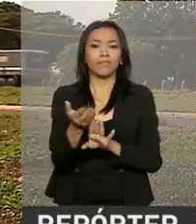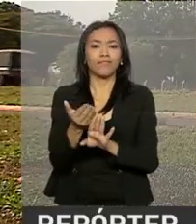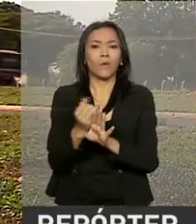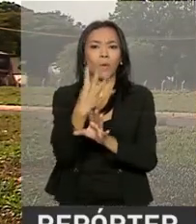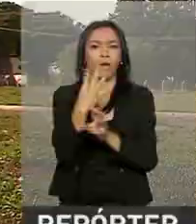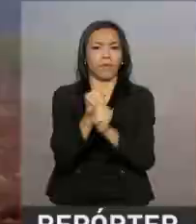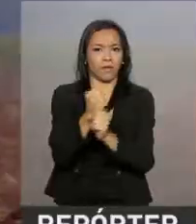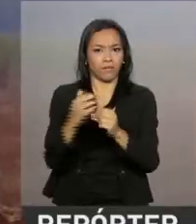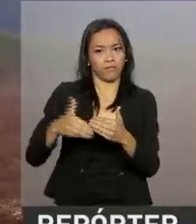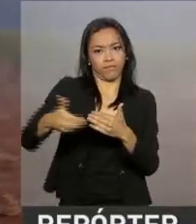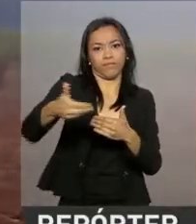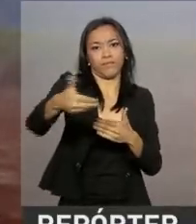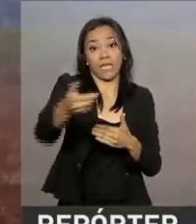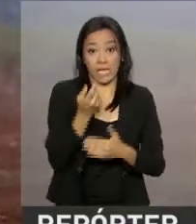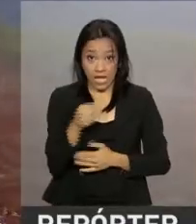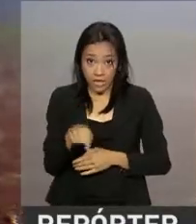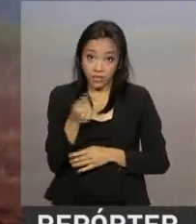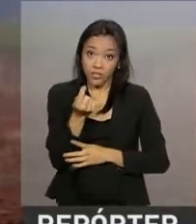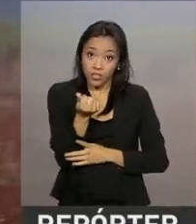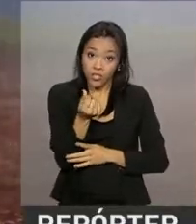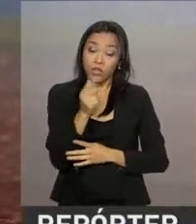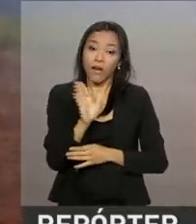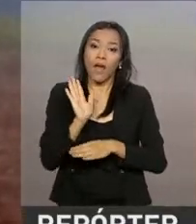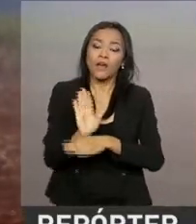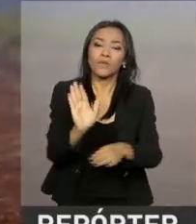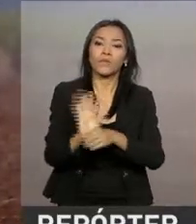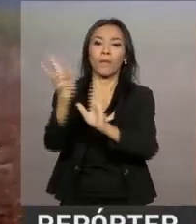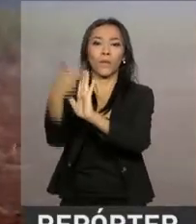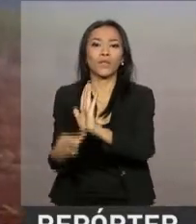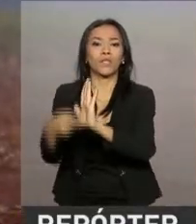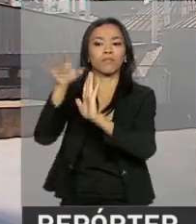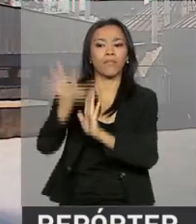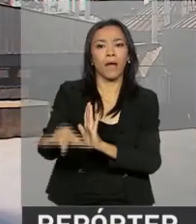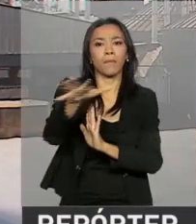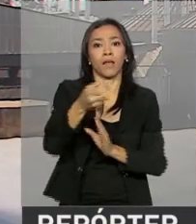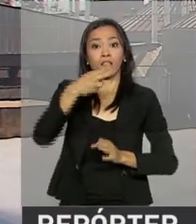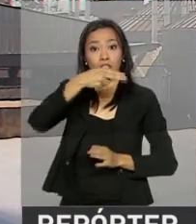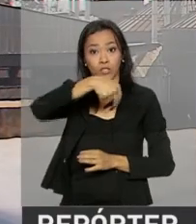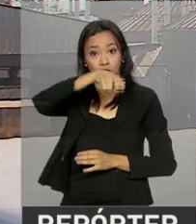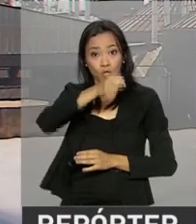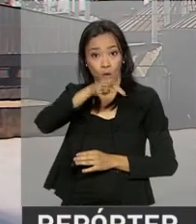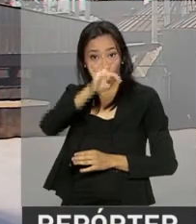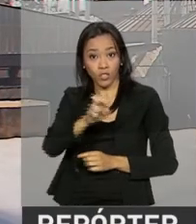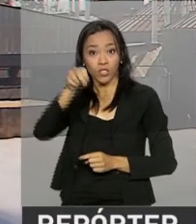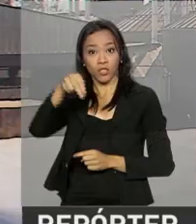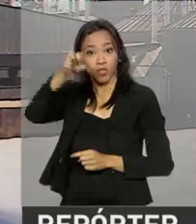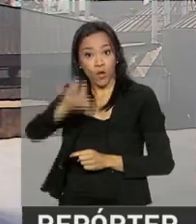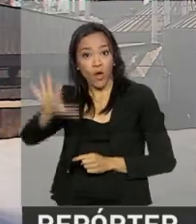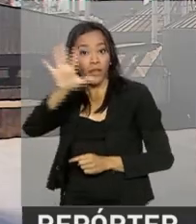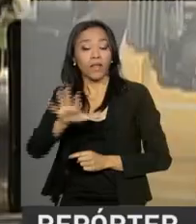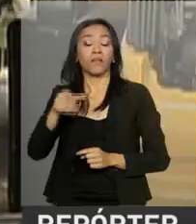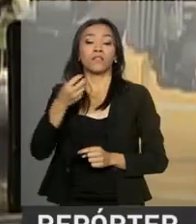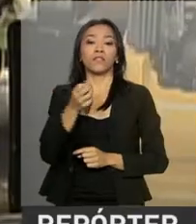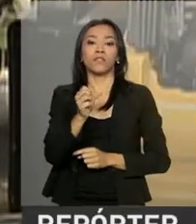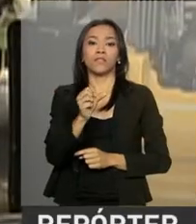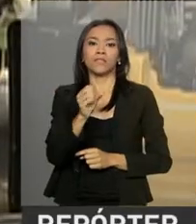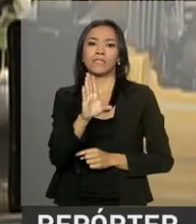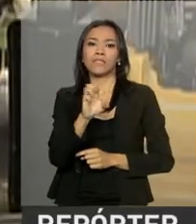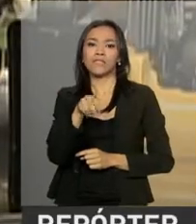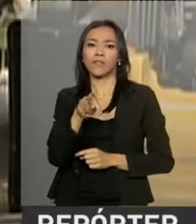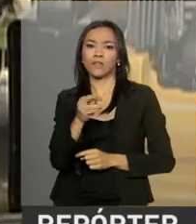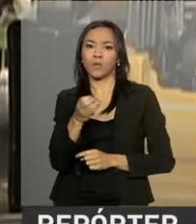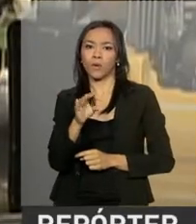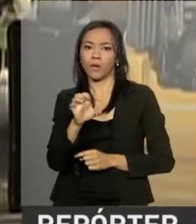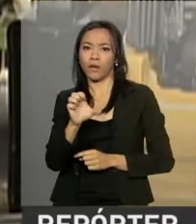quatro anos o dinheiro vai atender a projetos produtivos nas regiões norte nordeste e centro oeste segundo o